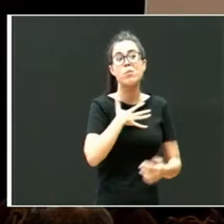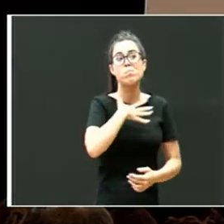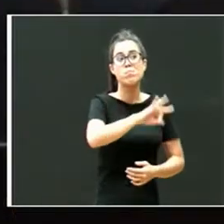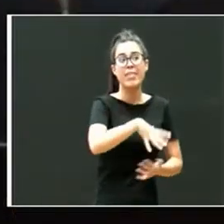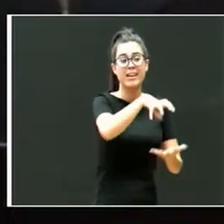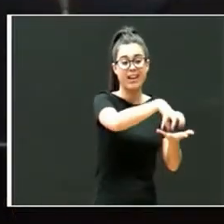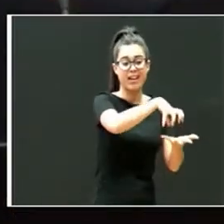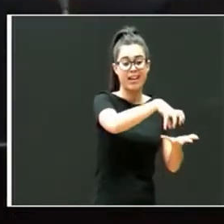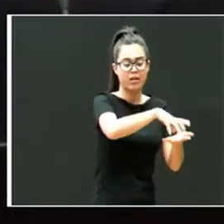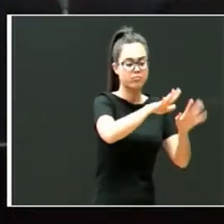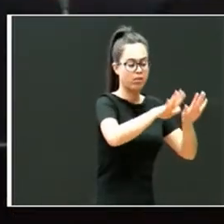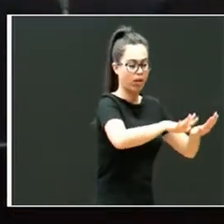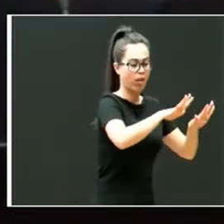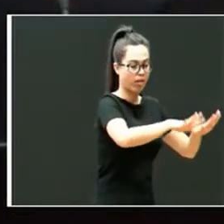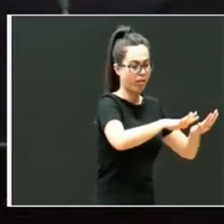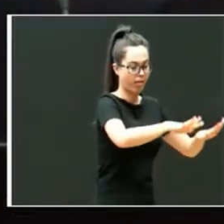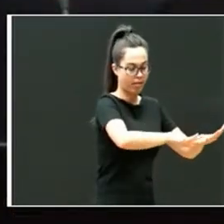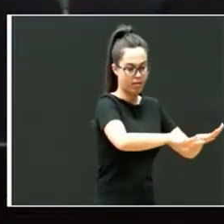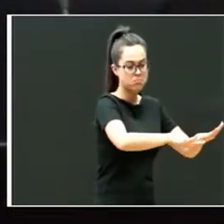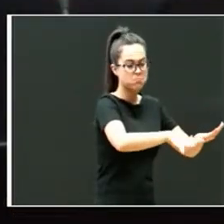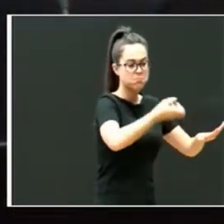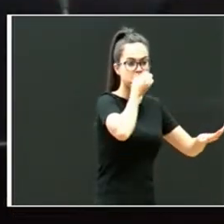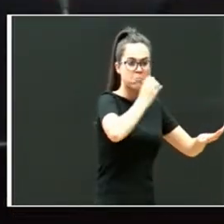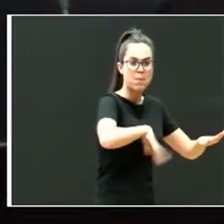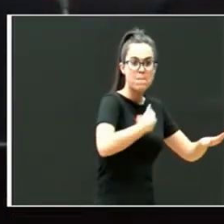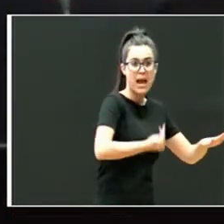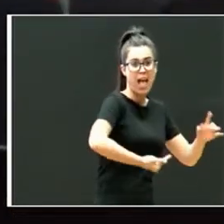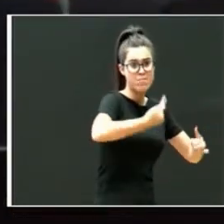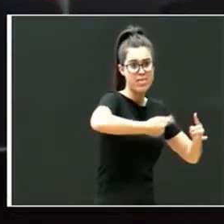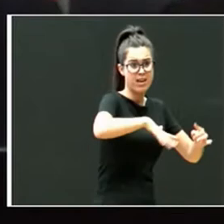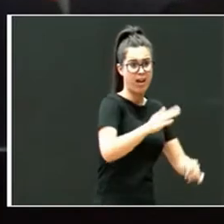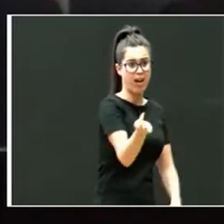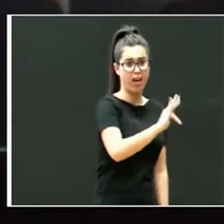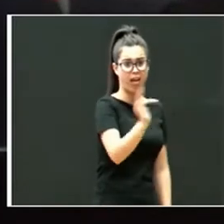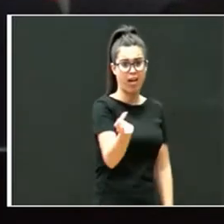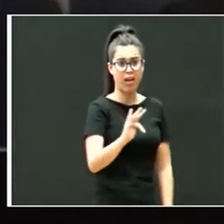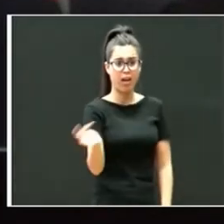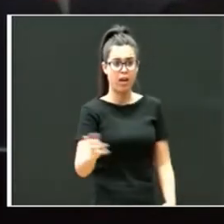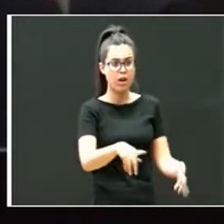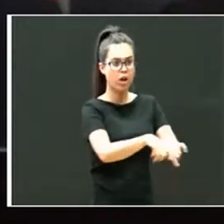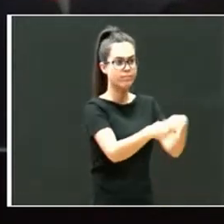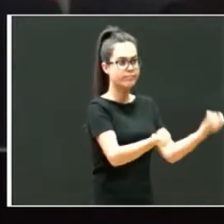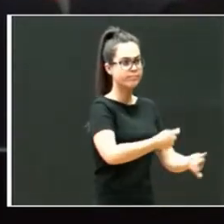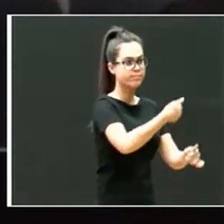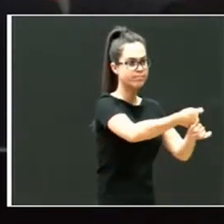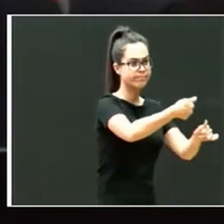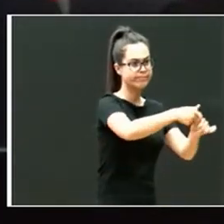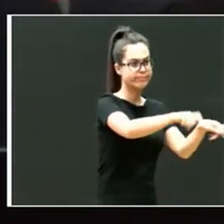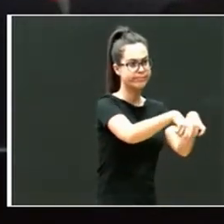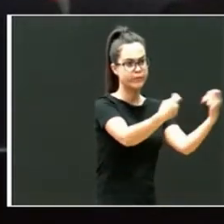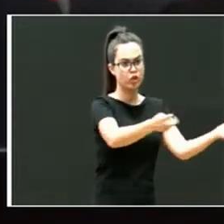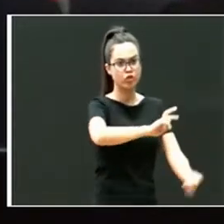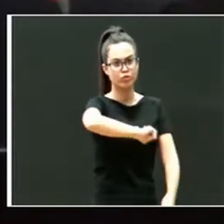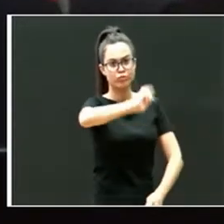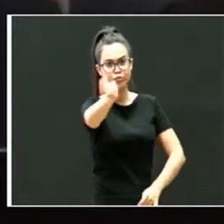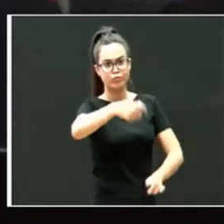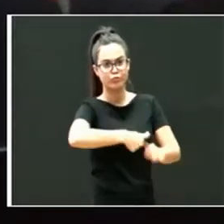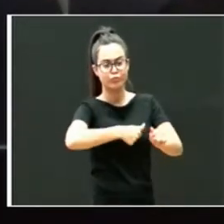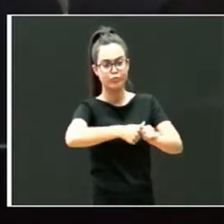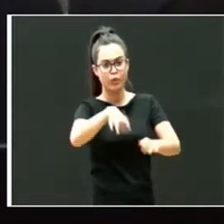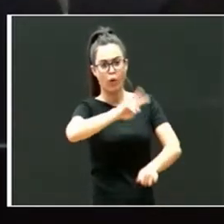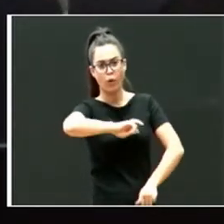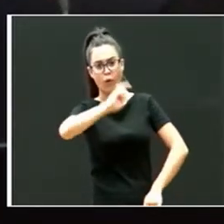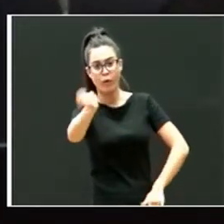permanencia e a veces non se dá ou pode que haia tantos cambios que se producen tantas rupturas que é imposible que se poda establecer o